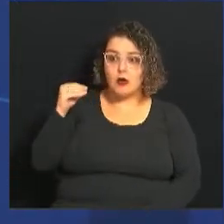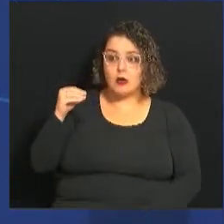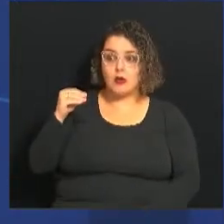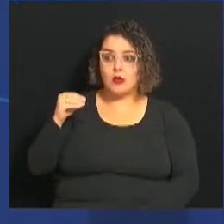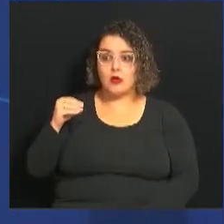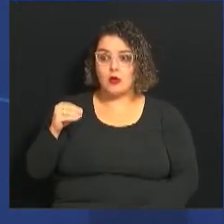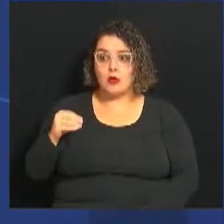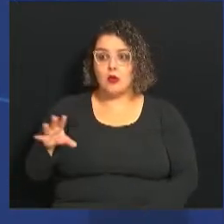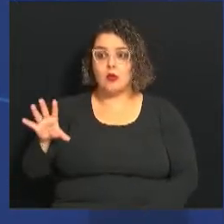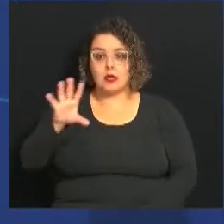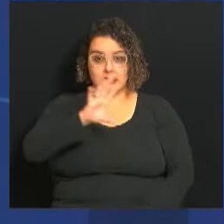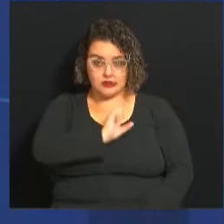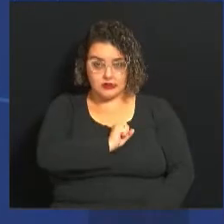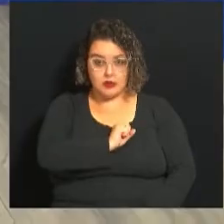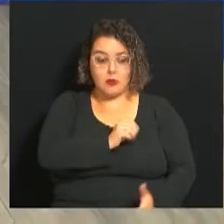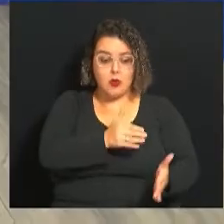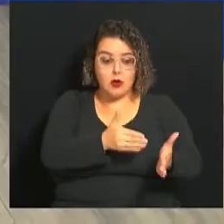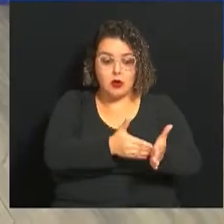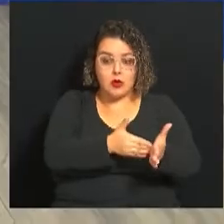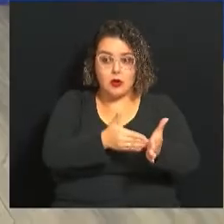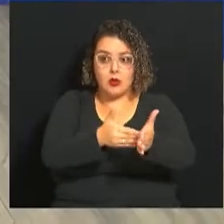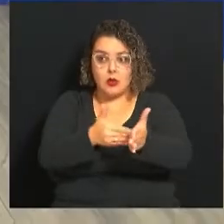amores condicionais.